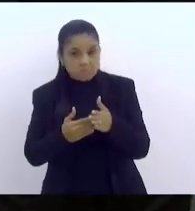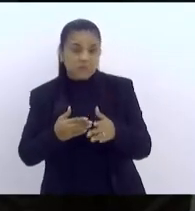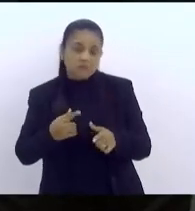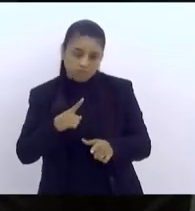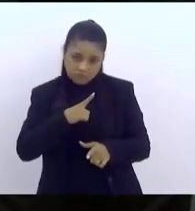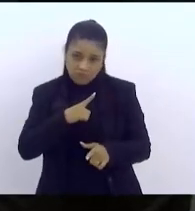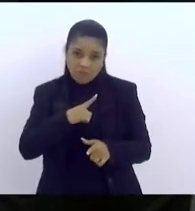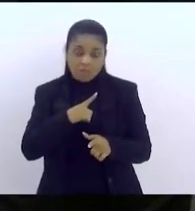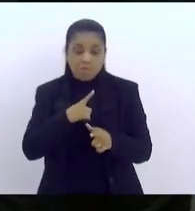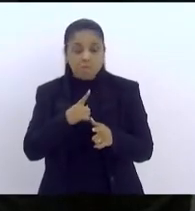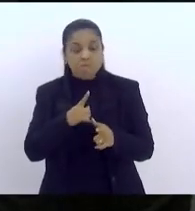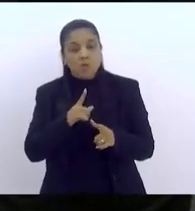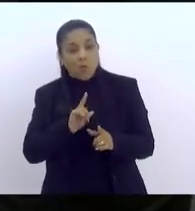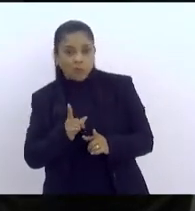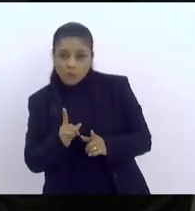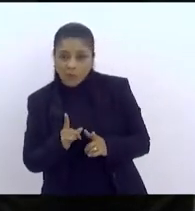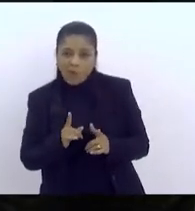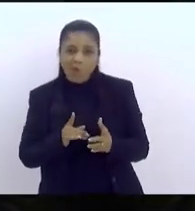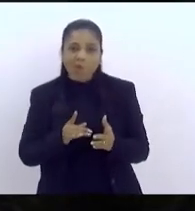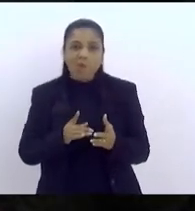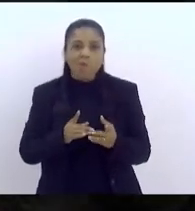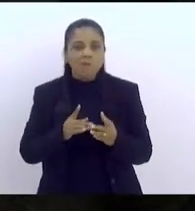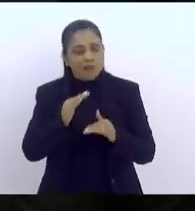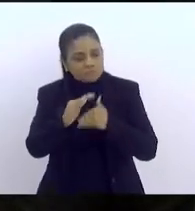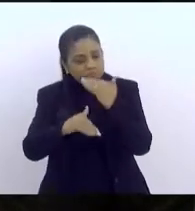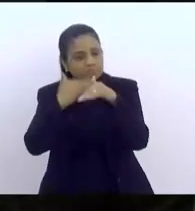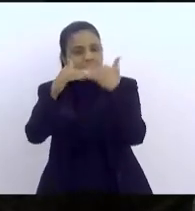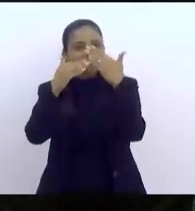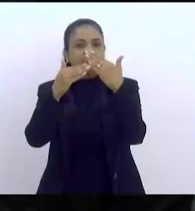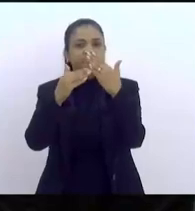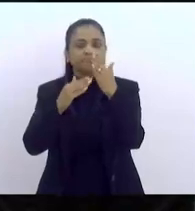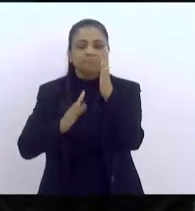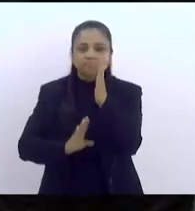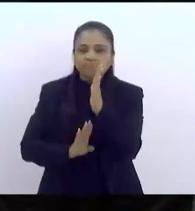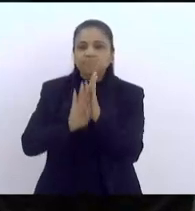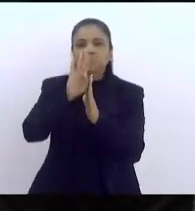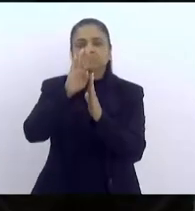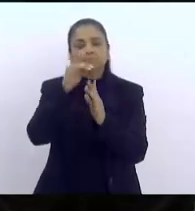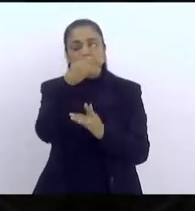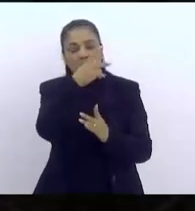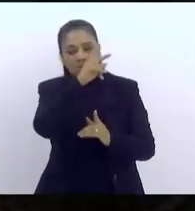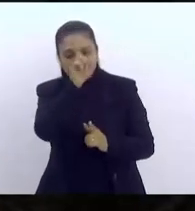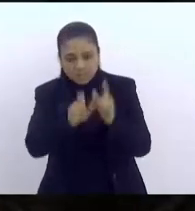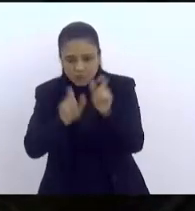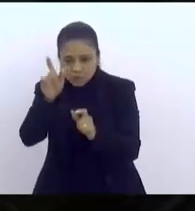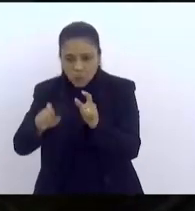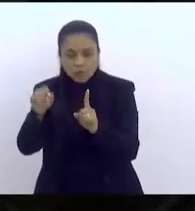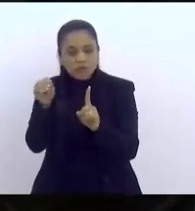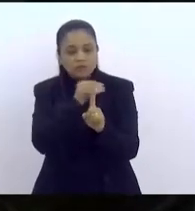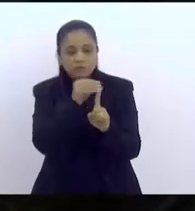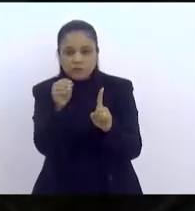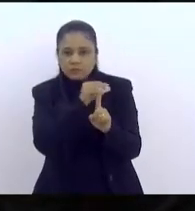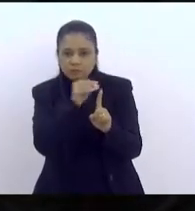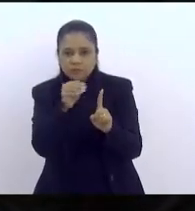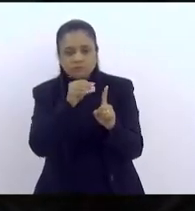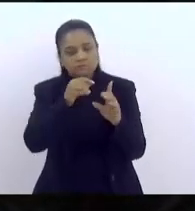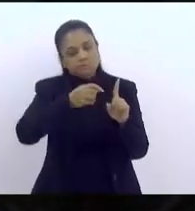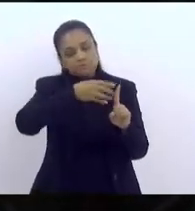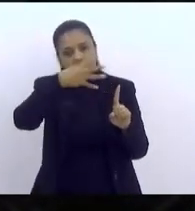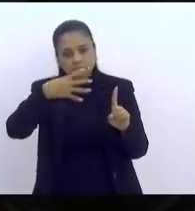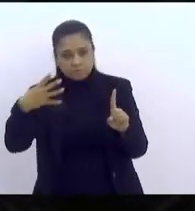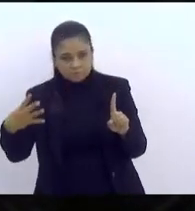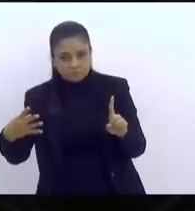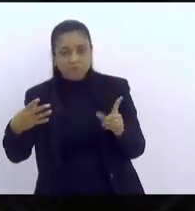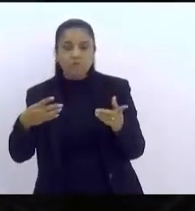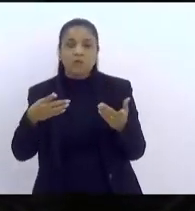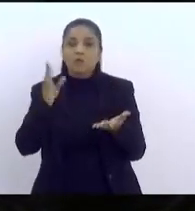não, para a superação da vulnerabilidade de pessoas LGBTQIA+, que é um dado flagrante. É ou